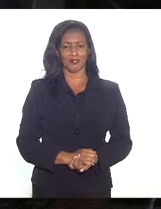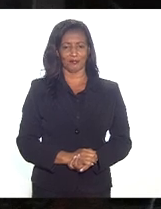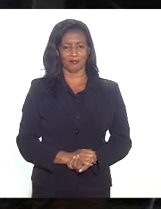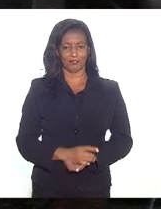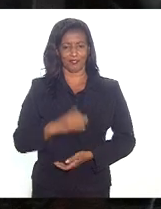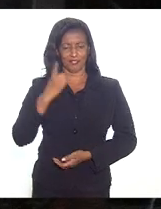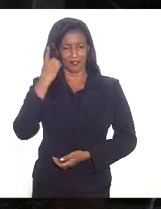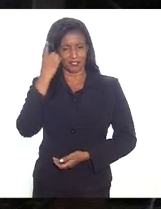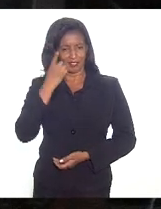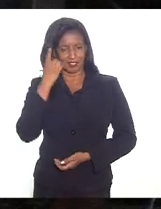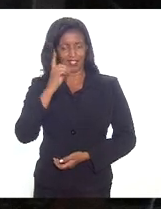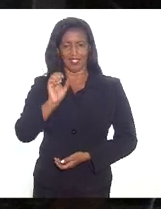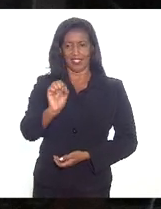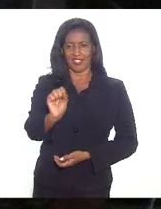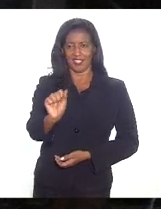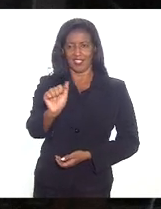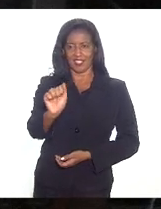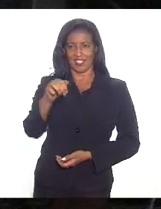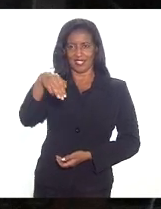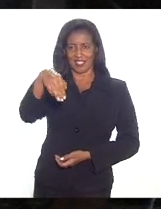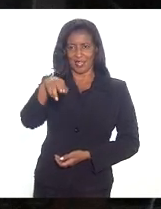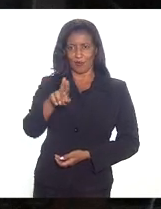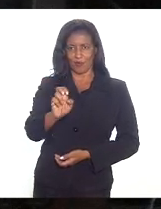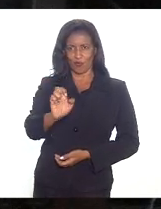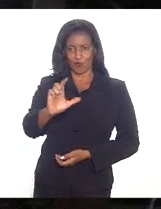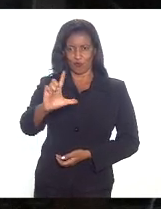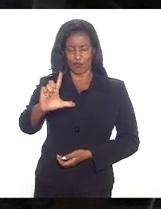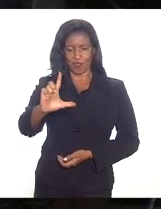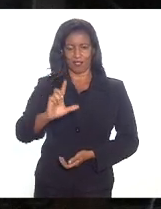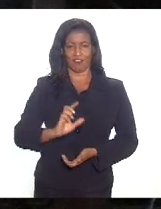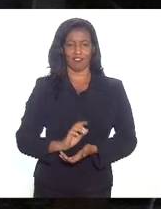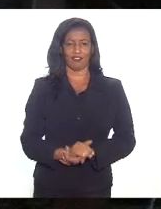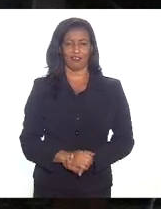Deputado Samuel Malafaia.